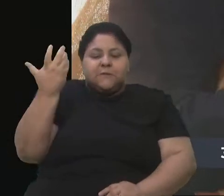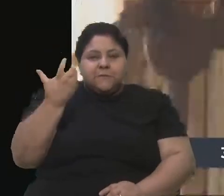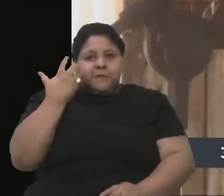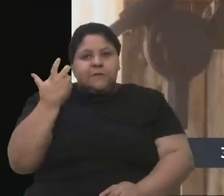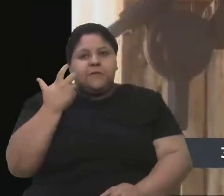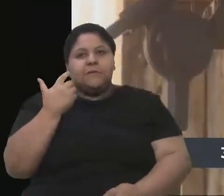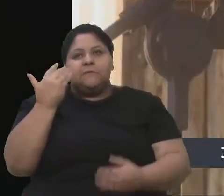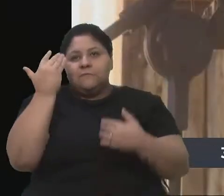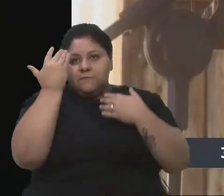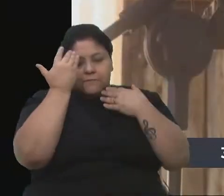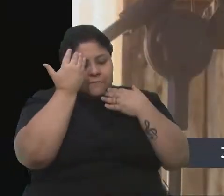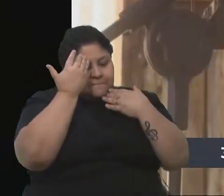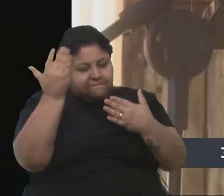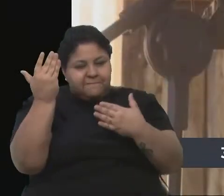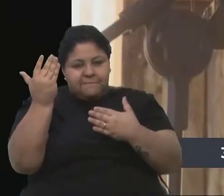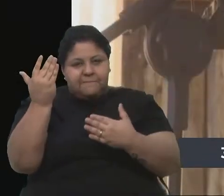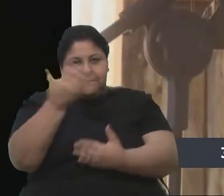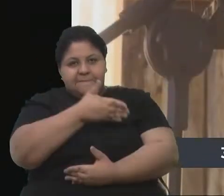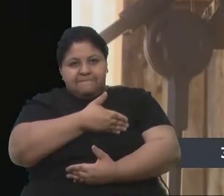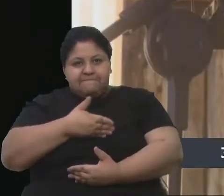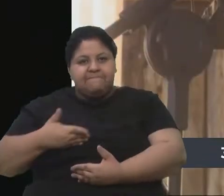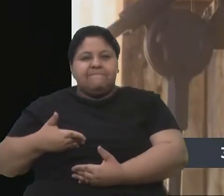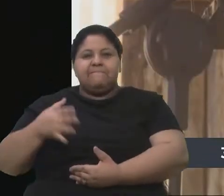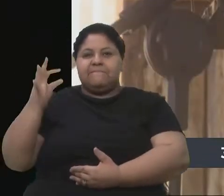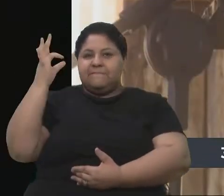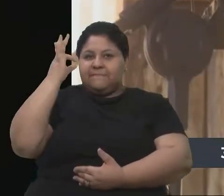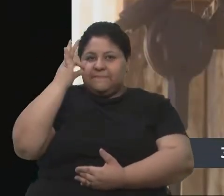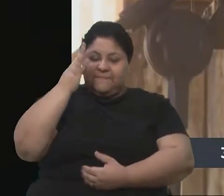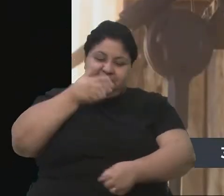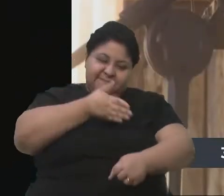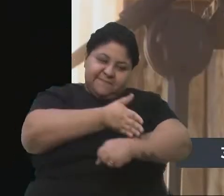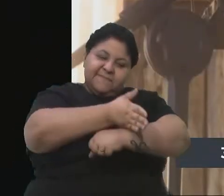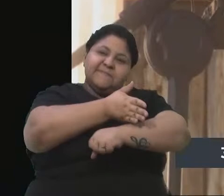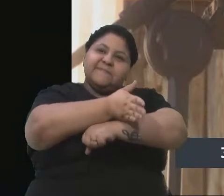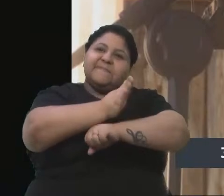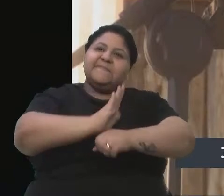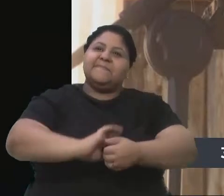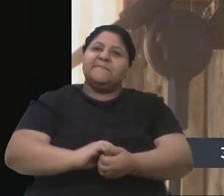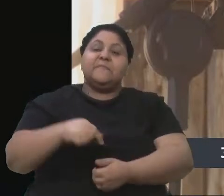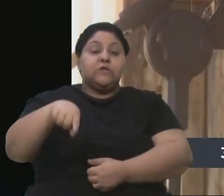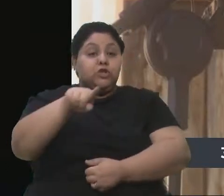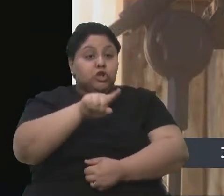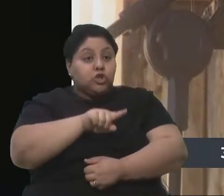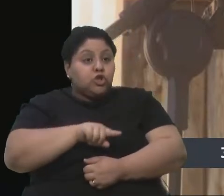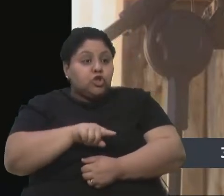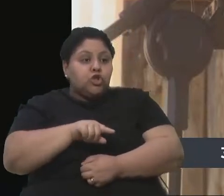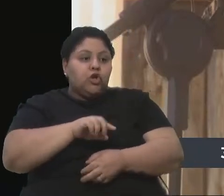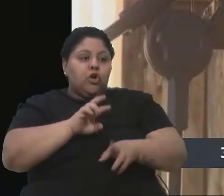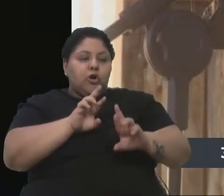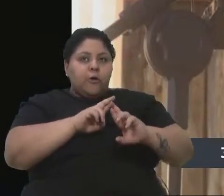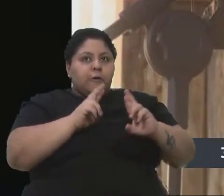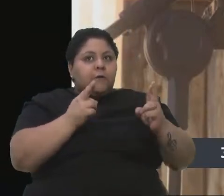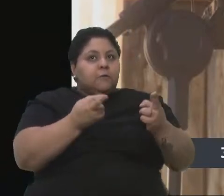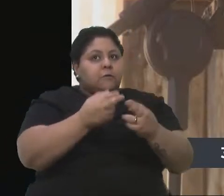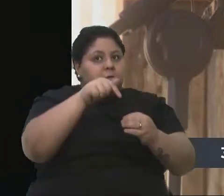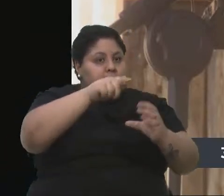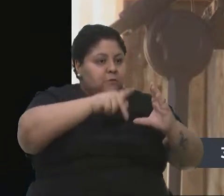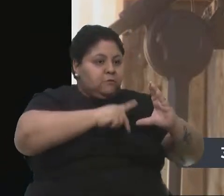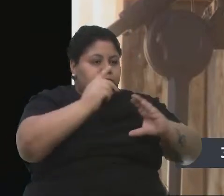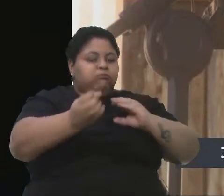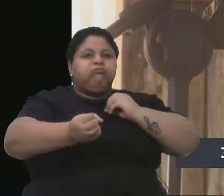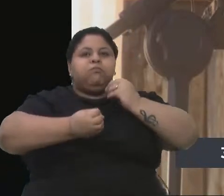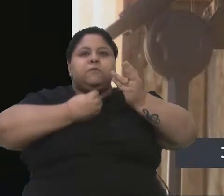um agradecimento público pela presença e pela participação. Nós reunimos nesse dia aqui na casa